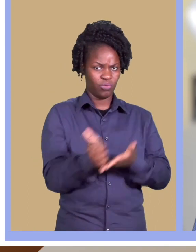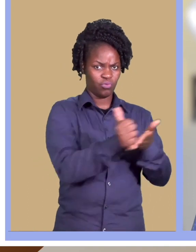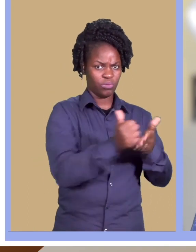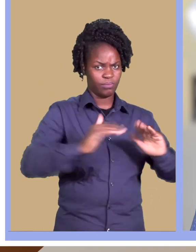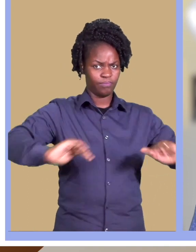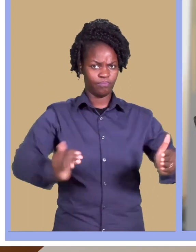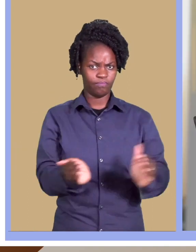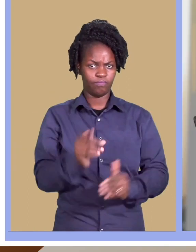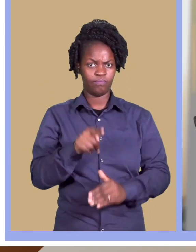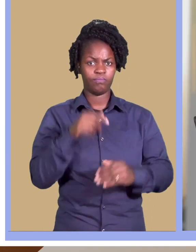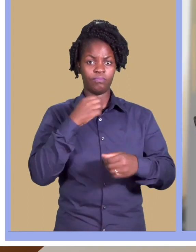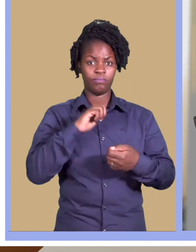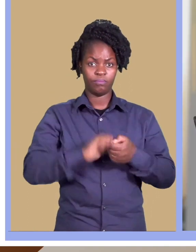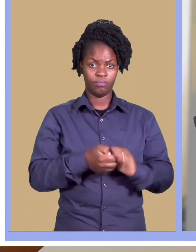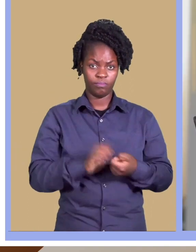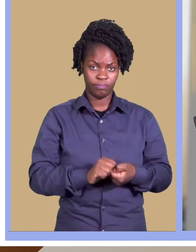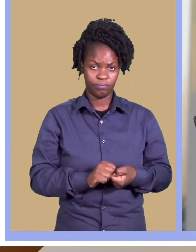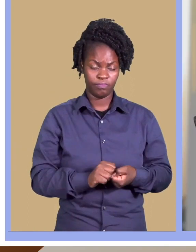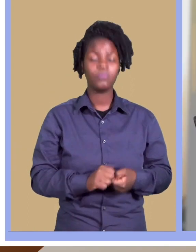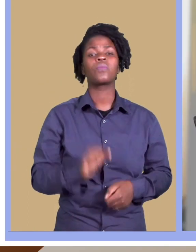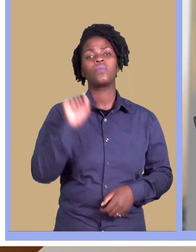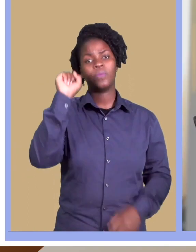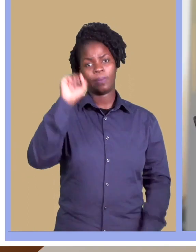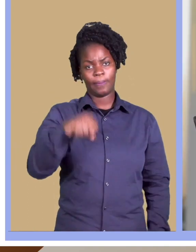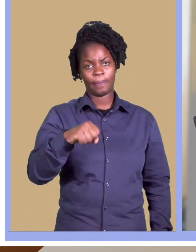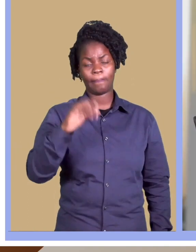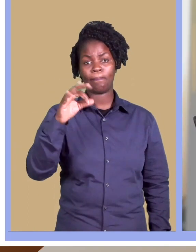esta problemática. Exato. Então, ao nível do FAMOD,